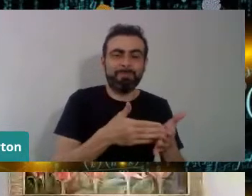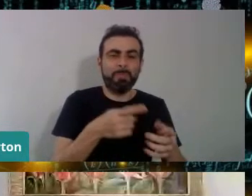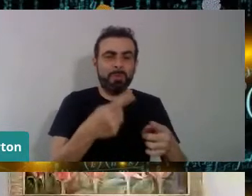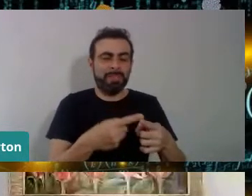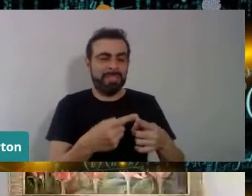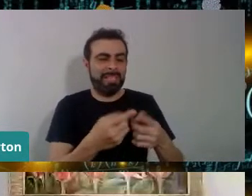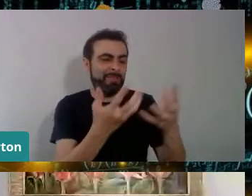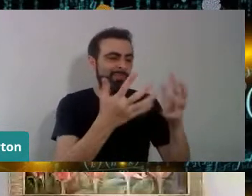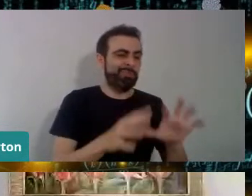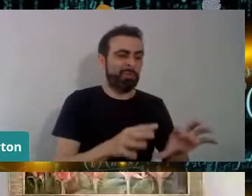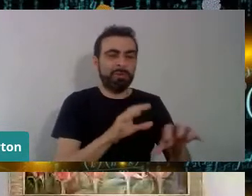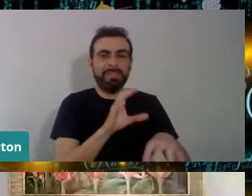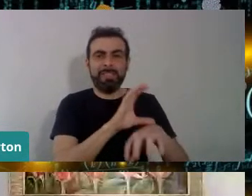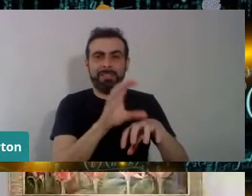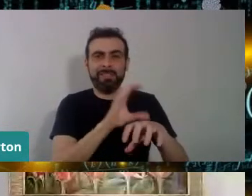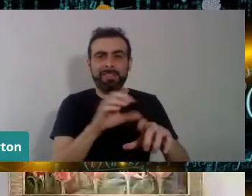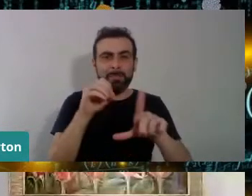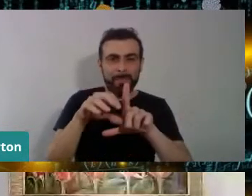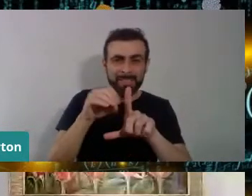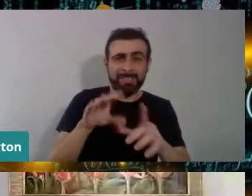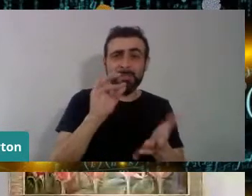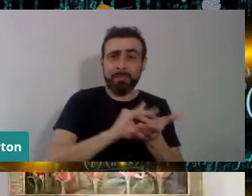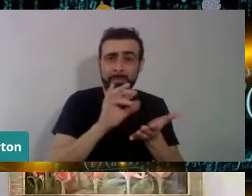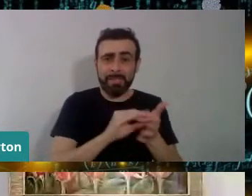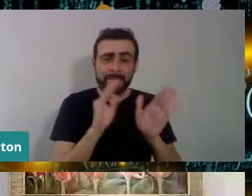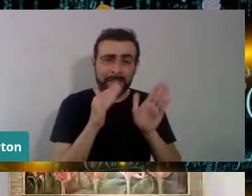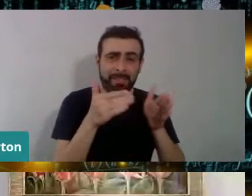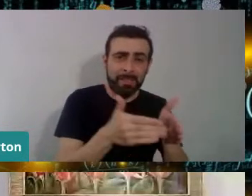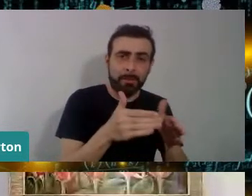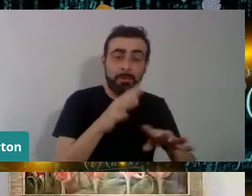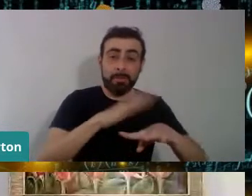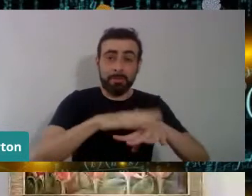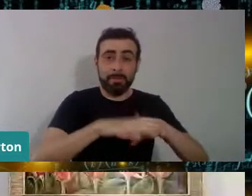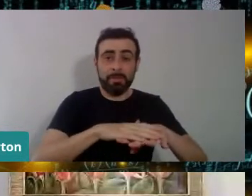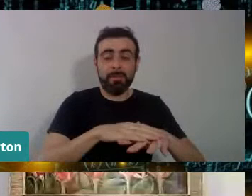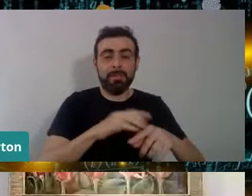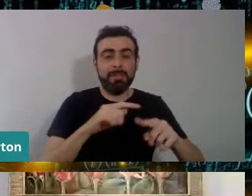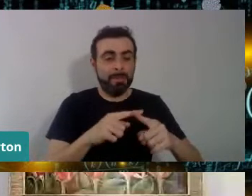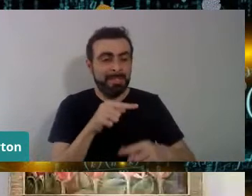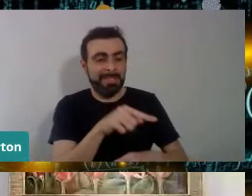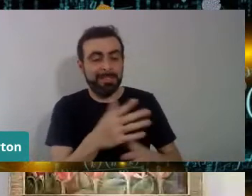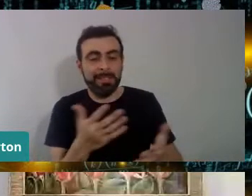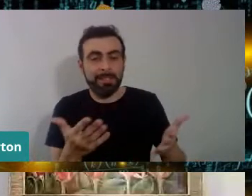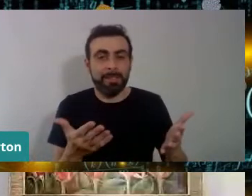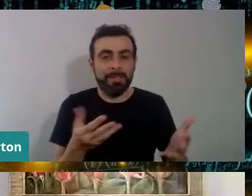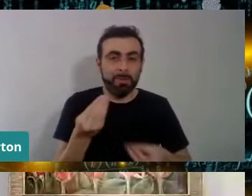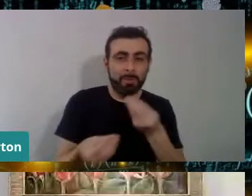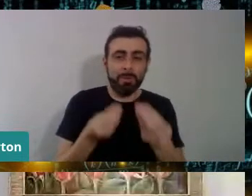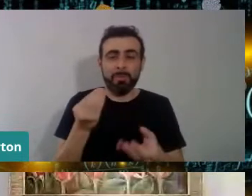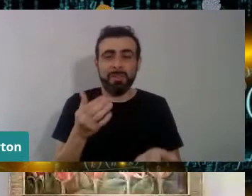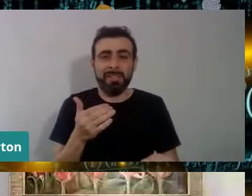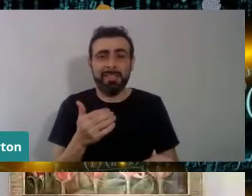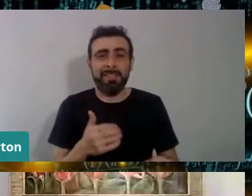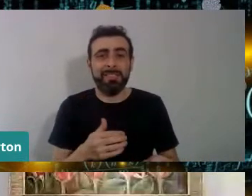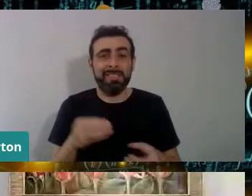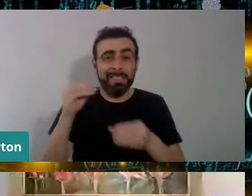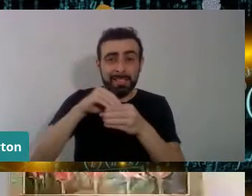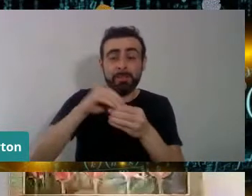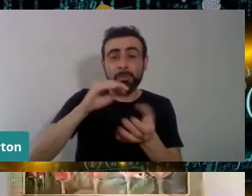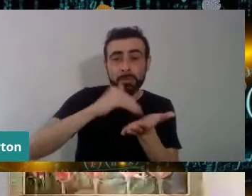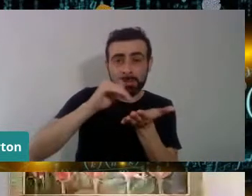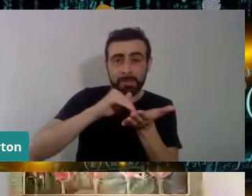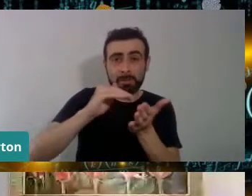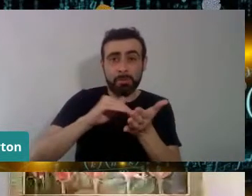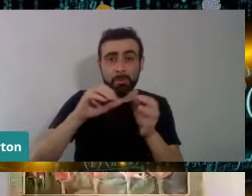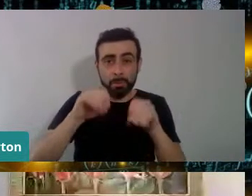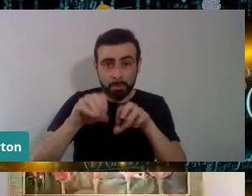licenciatura plena, né, em matemática, por parte até da, da, da Secretaria de Ensino Superior, né,